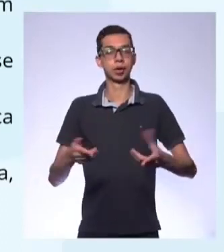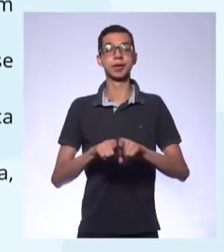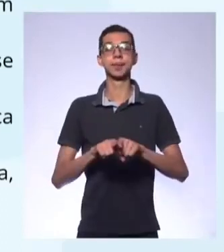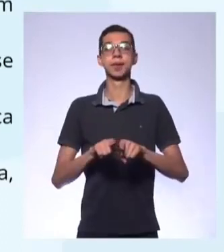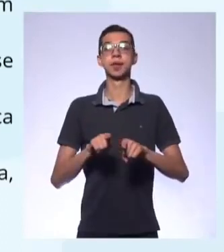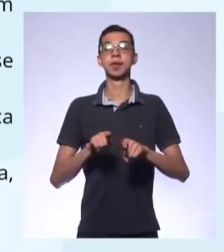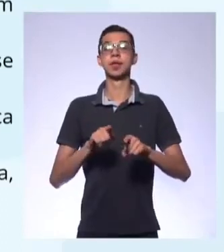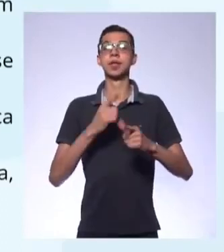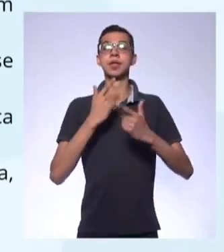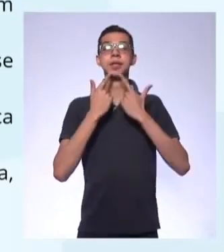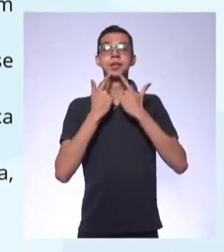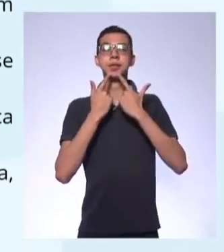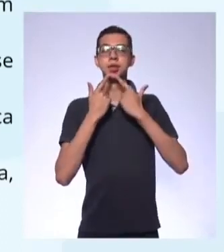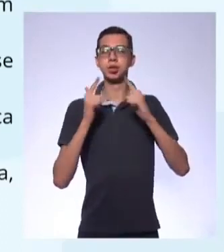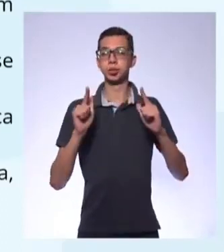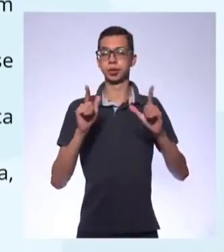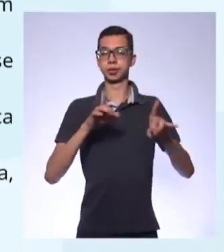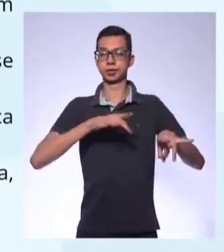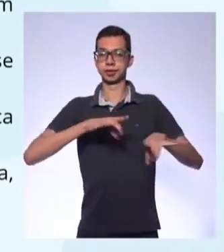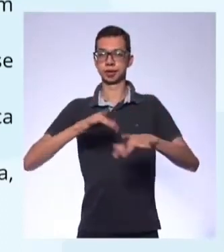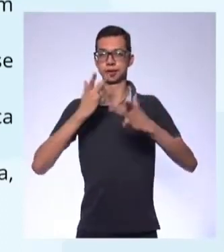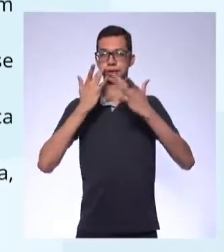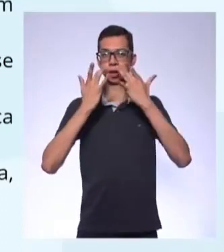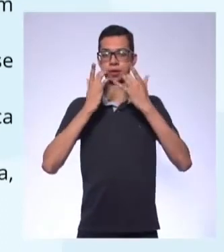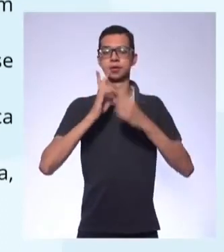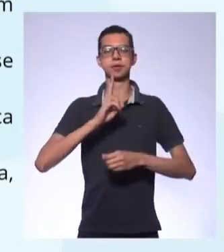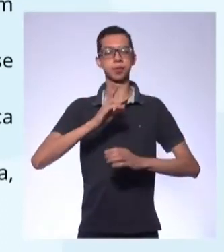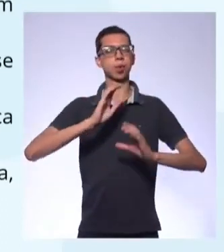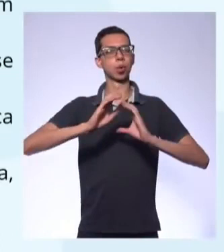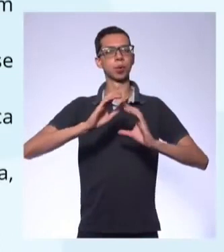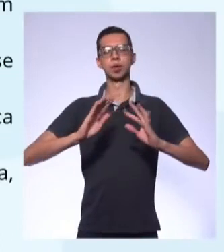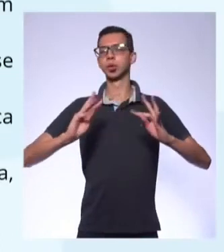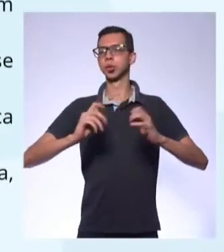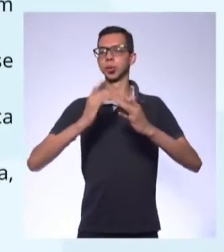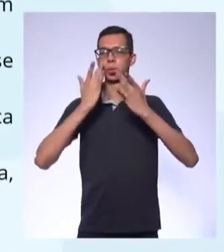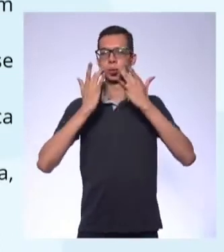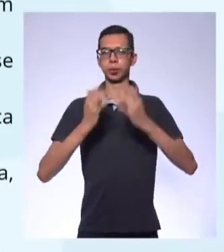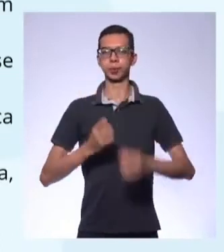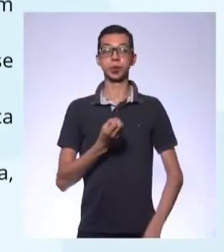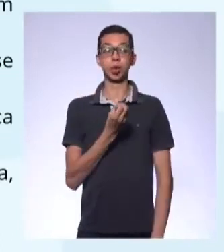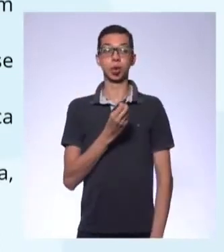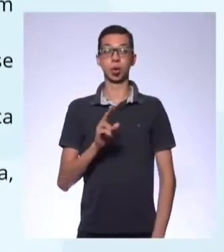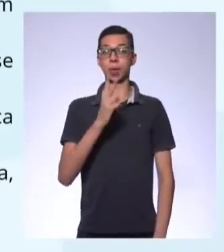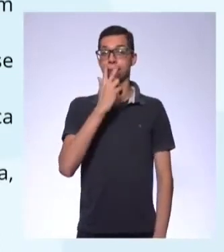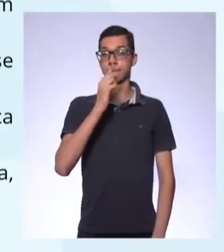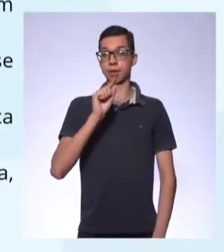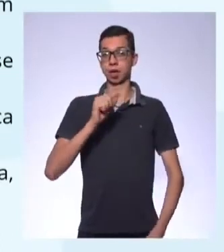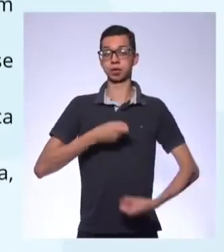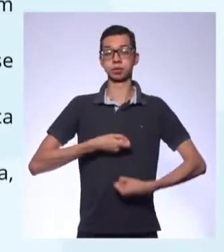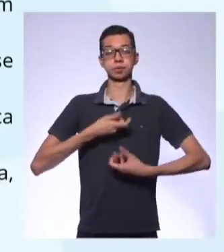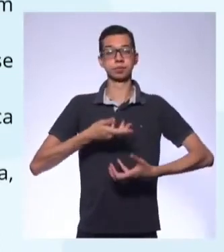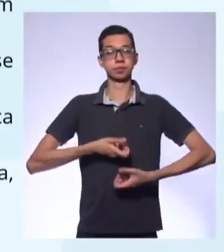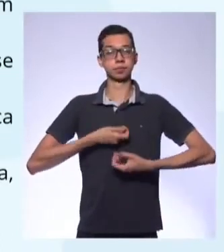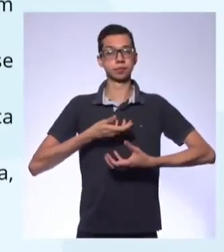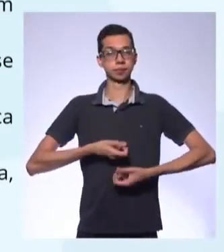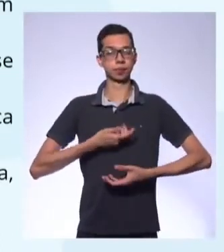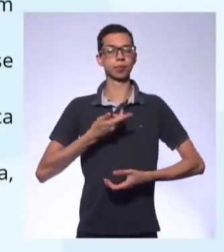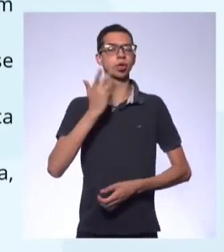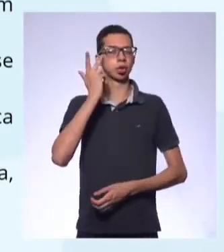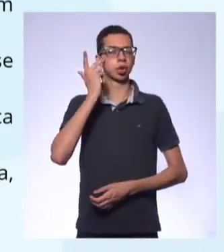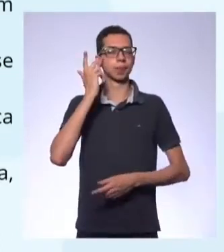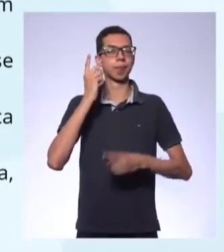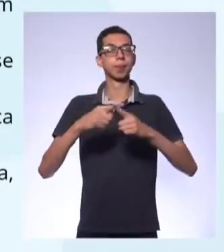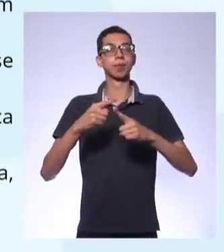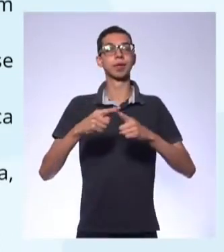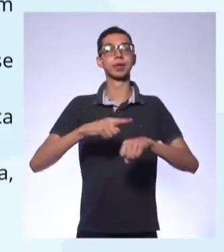atores comunicam-se desta forma em todas as peças teatrais. Linguagem rebuscada e poética, comum para a época em que foi